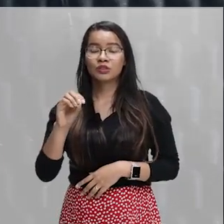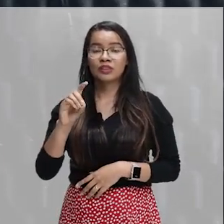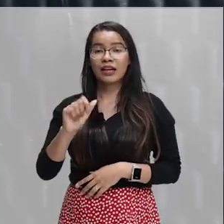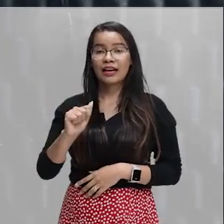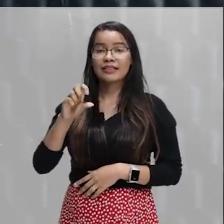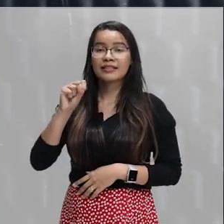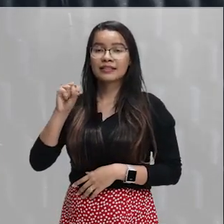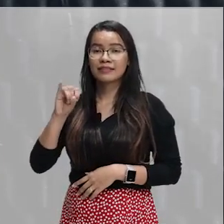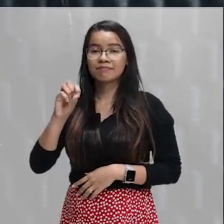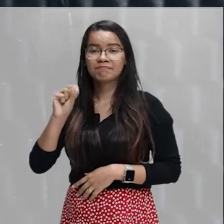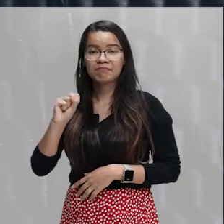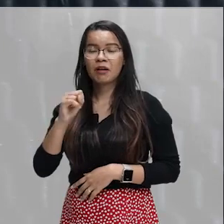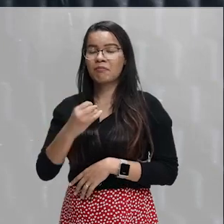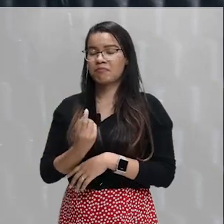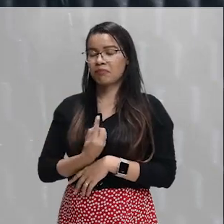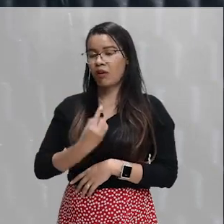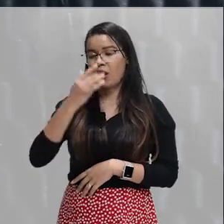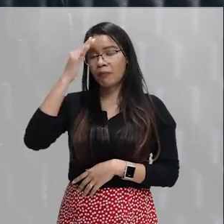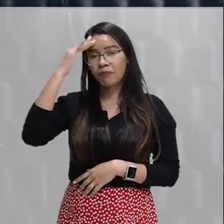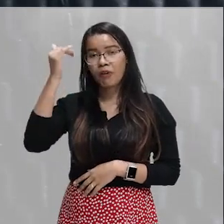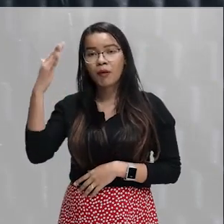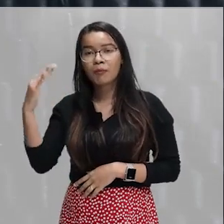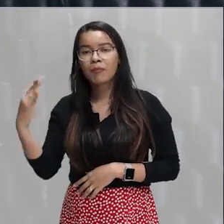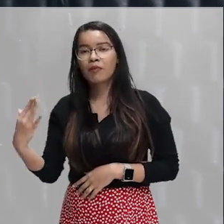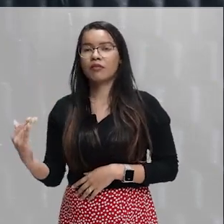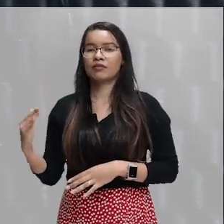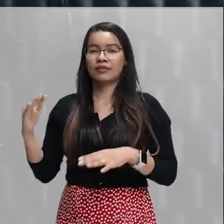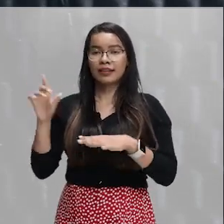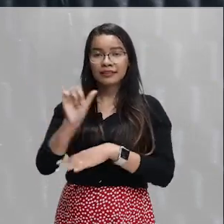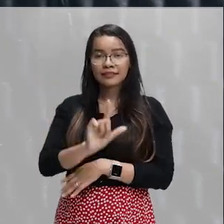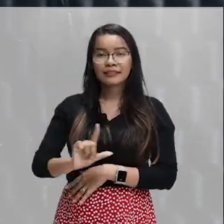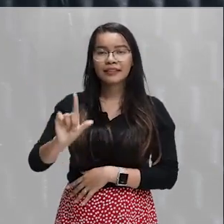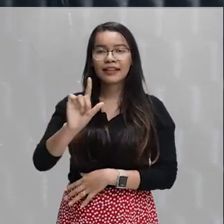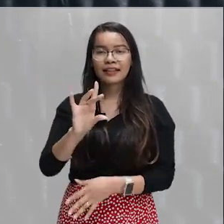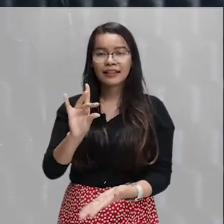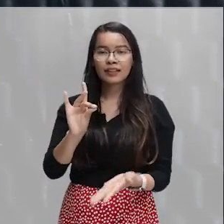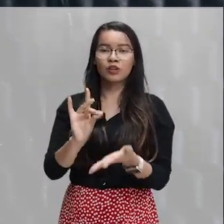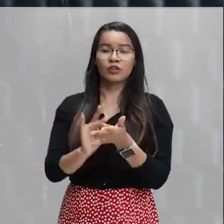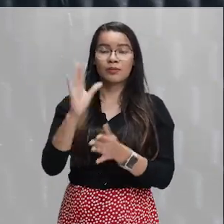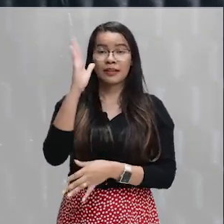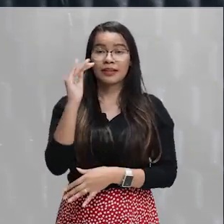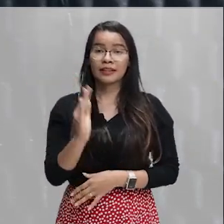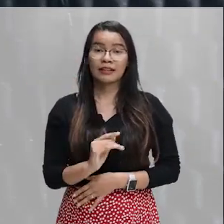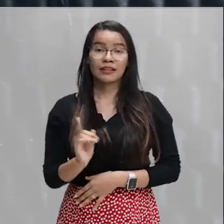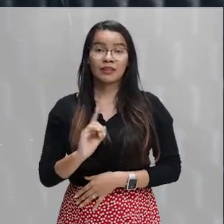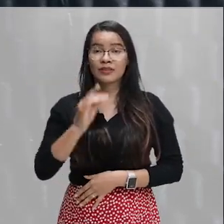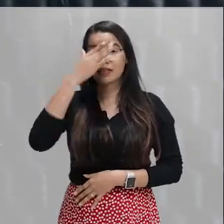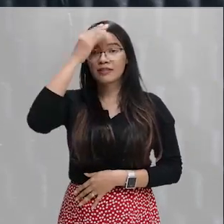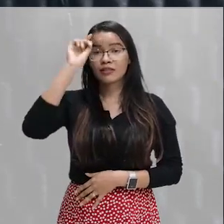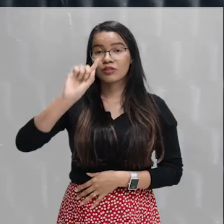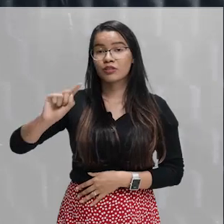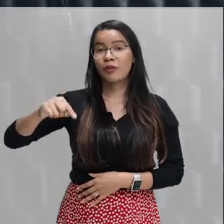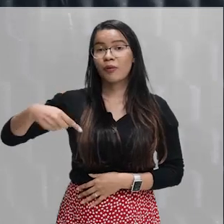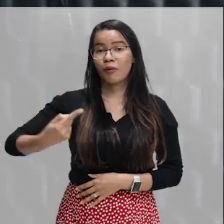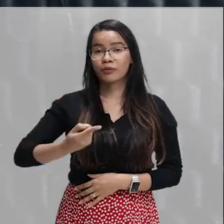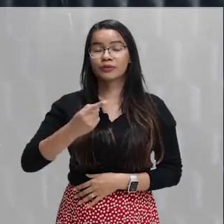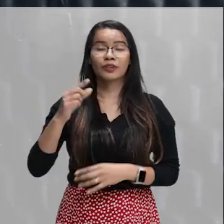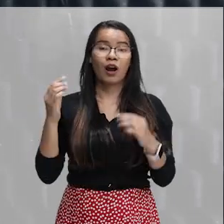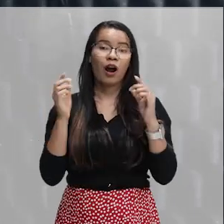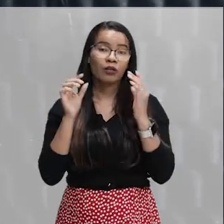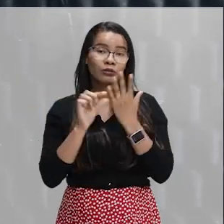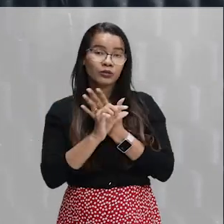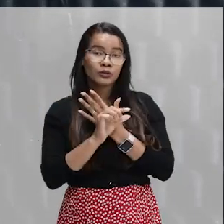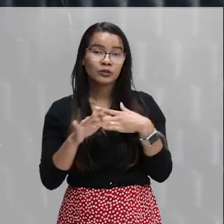da literatura realista brasileira, sem esquecer de outros autores. Quando nós